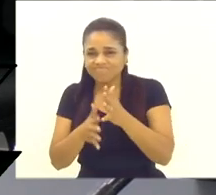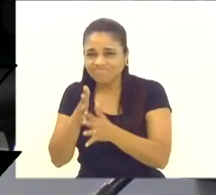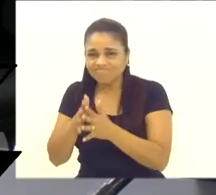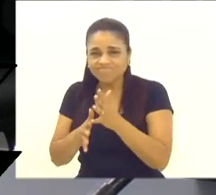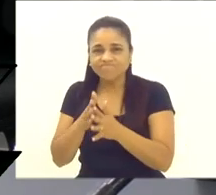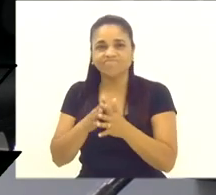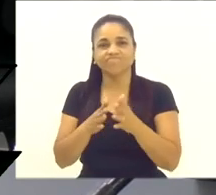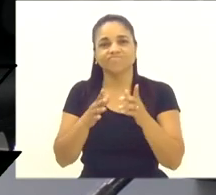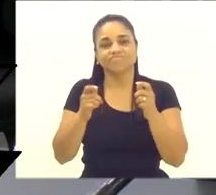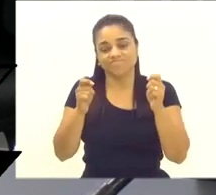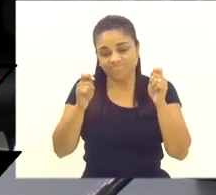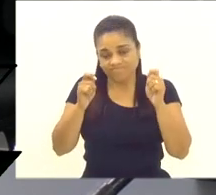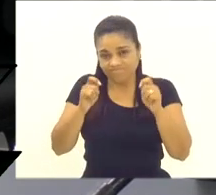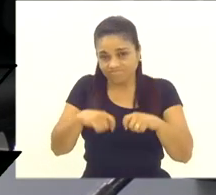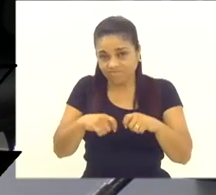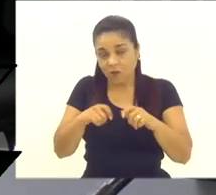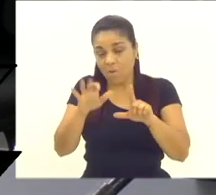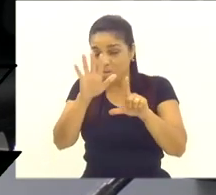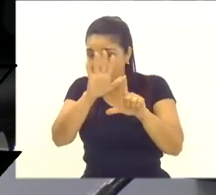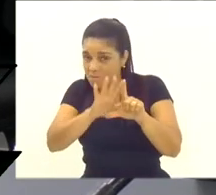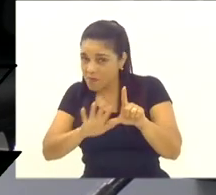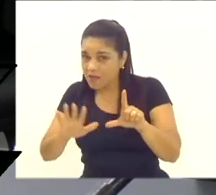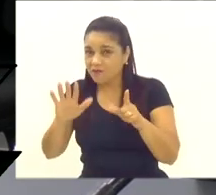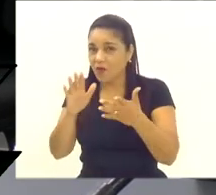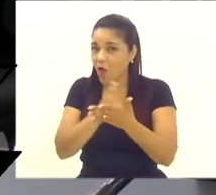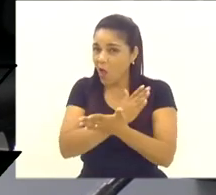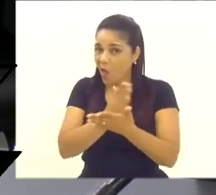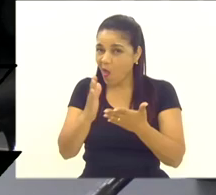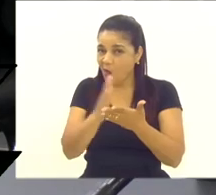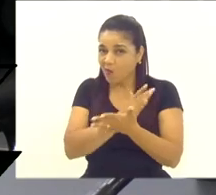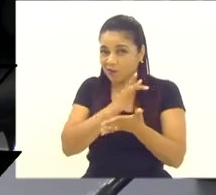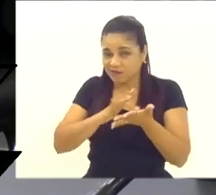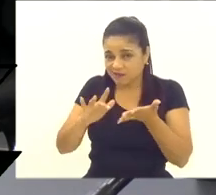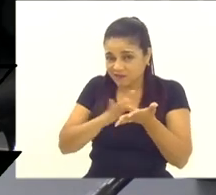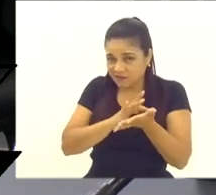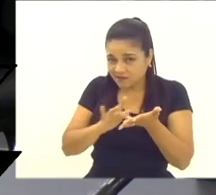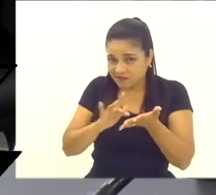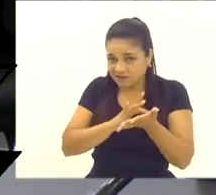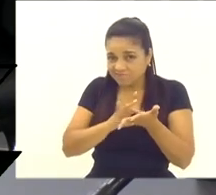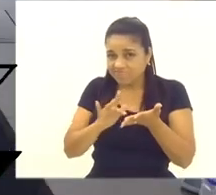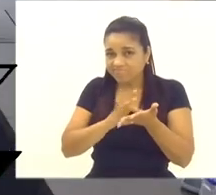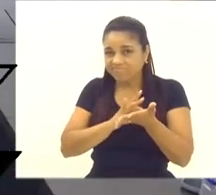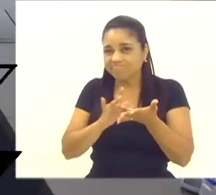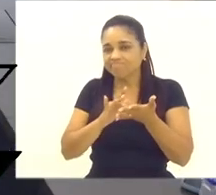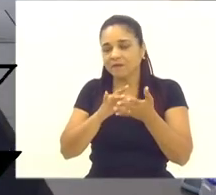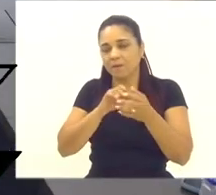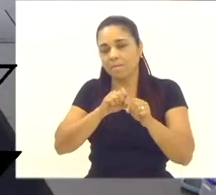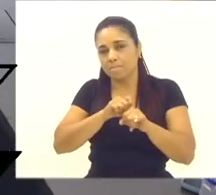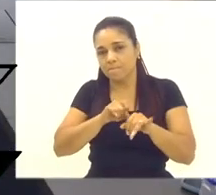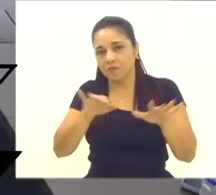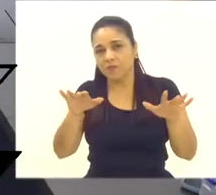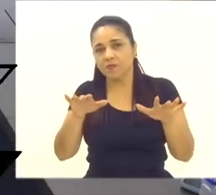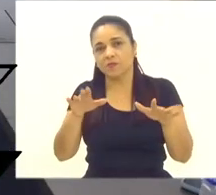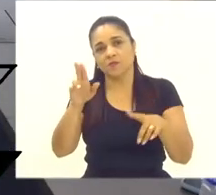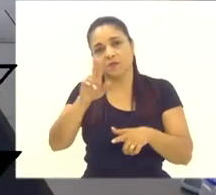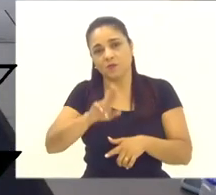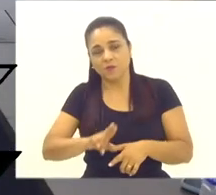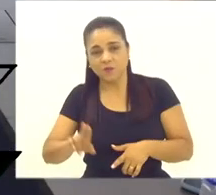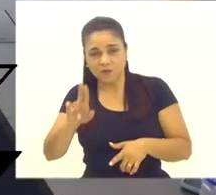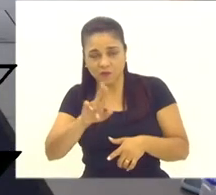considera que algumas plataformas digitais monetizam o tráfico elevado dos usuários né